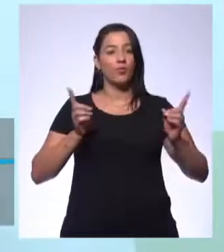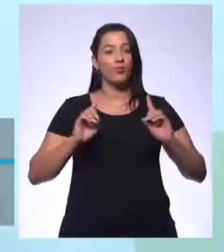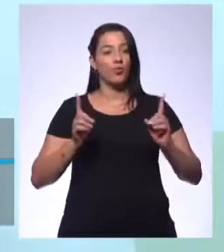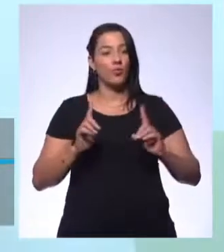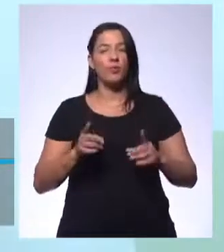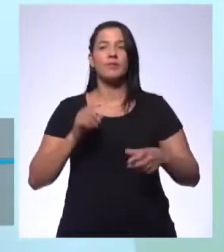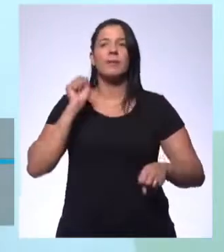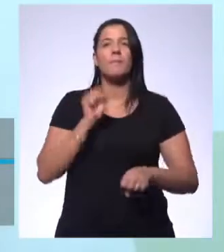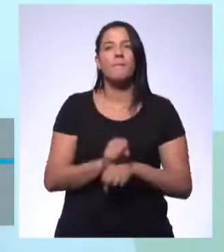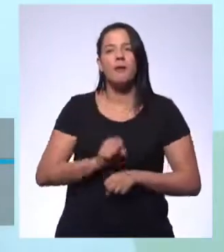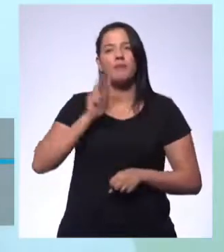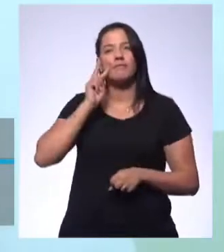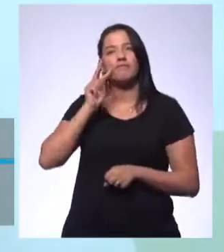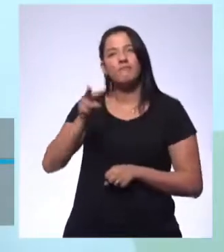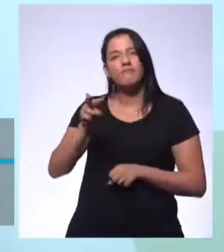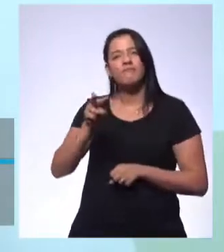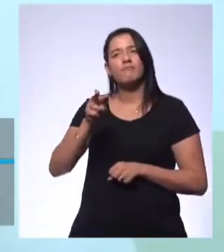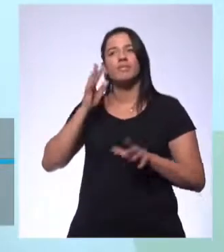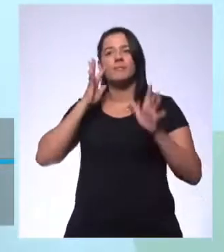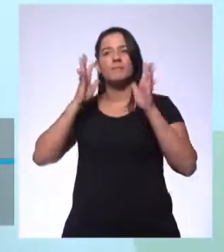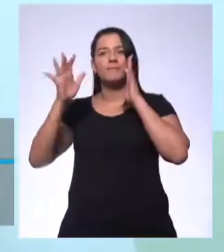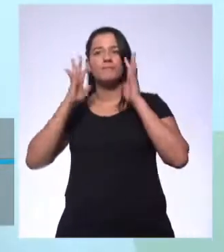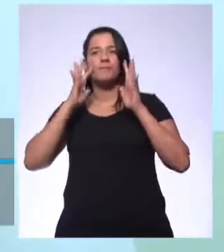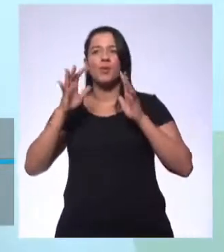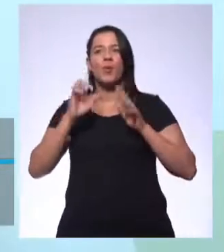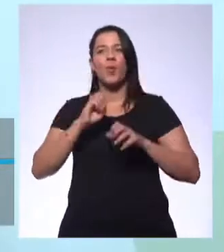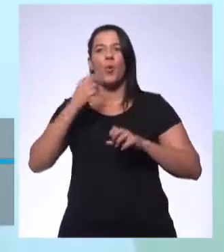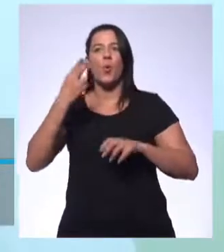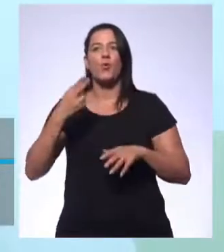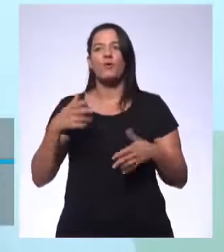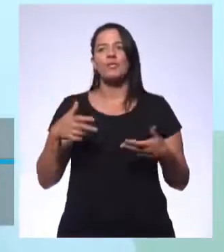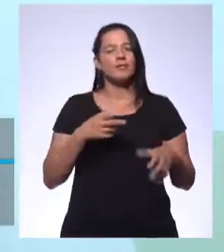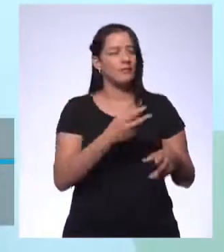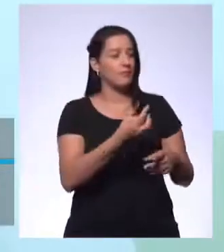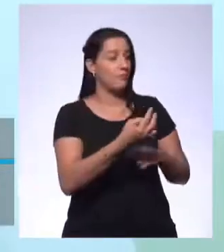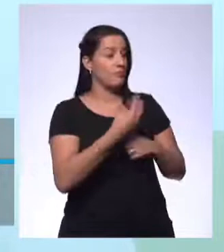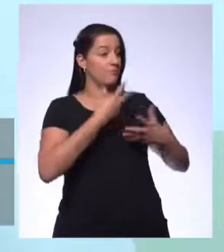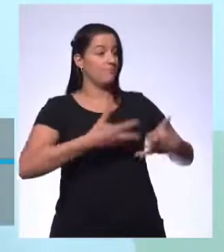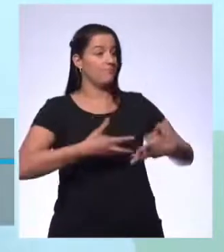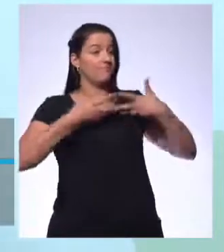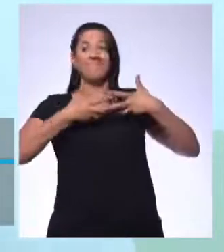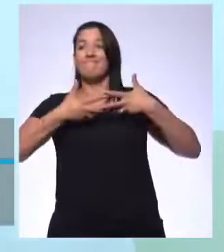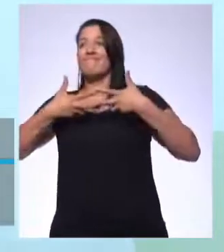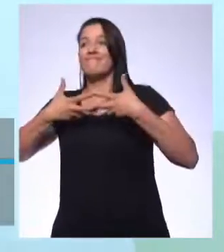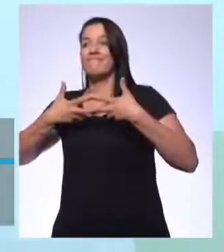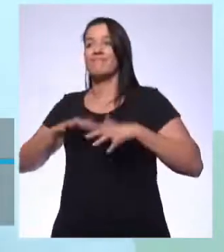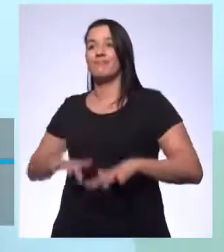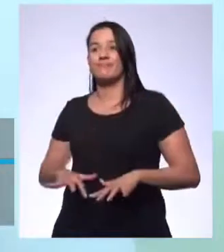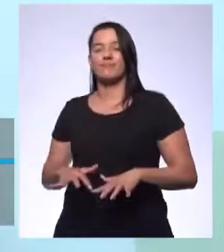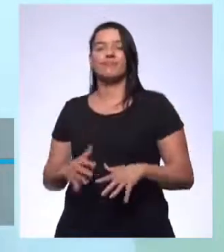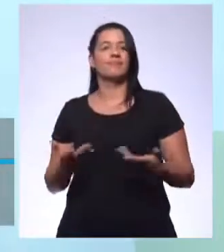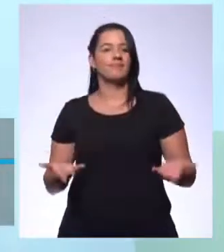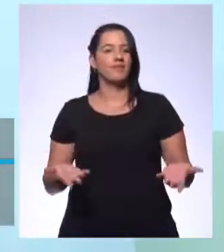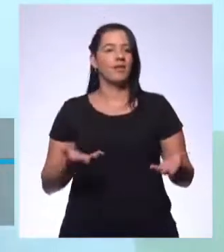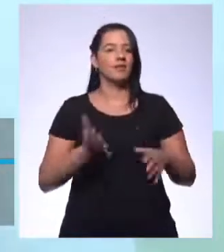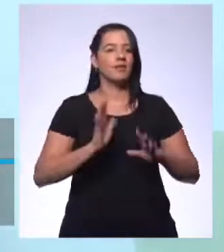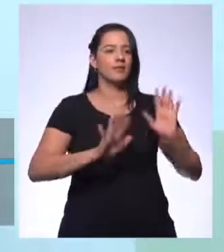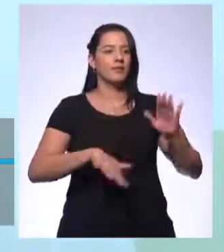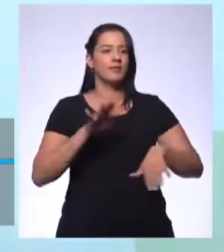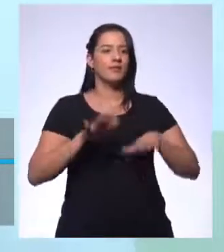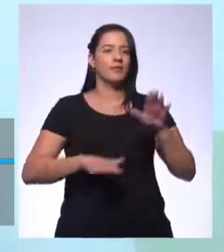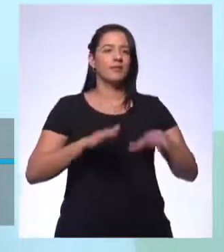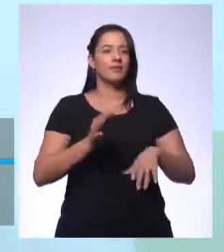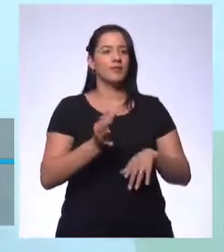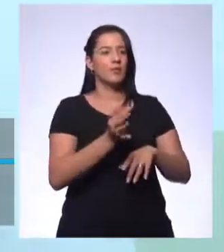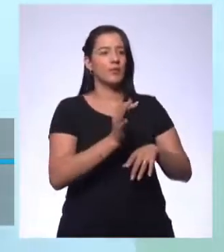realmente parar para observar ou a gente ser levado pelo marketing, até onde? Porque se o trailer é melhor do que o filme, é porque